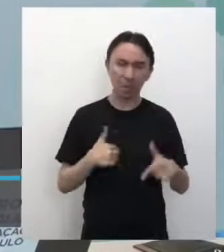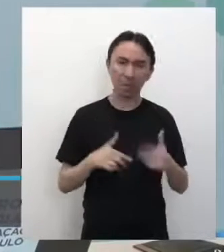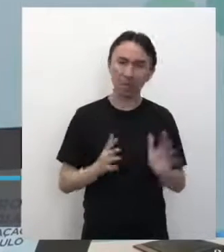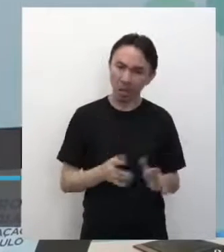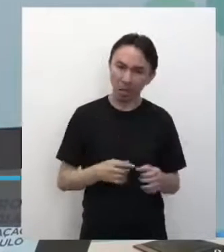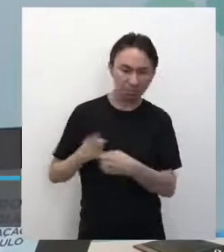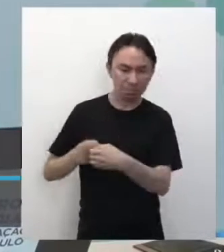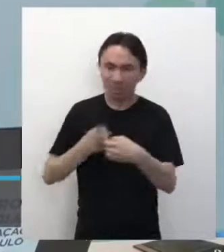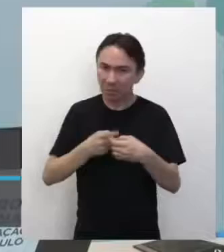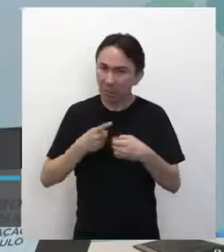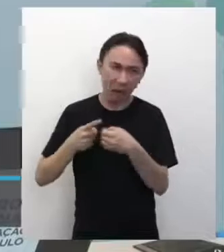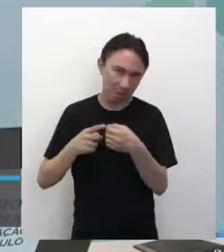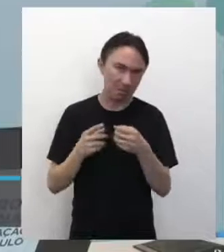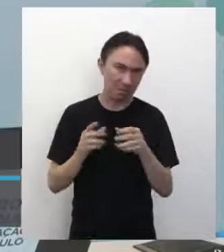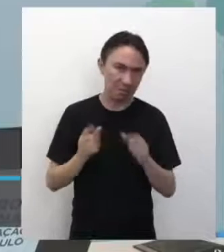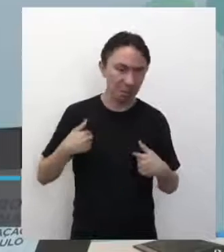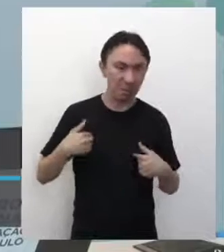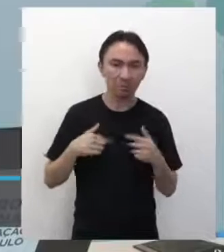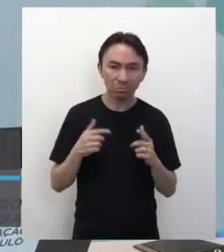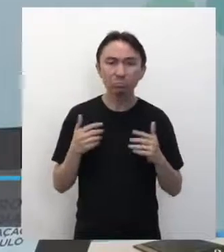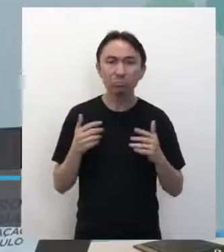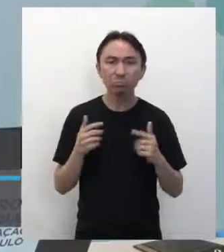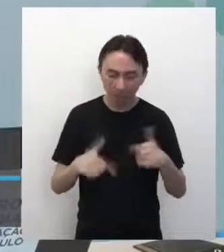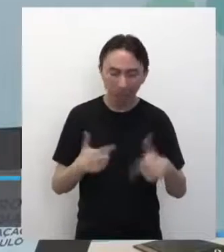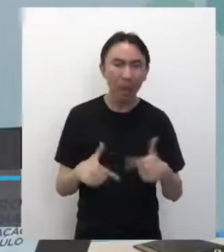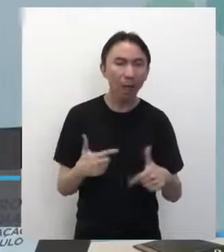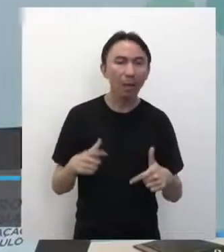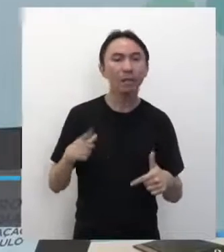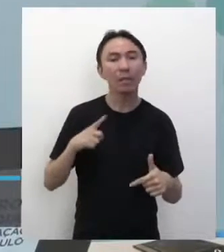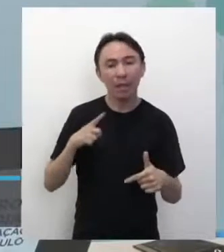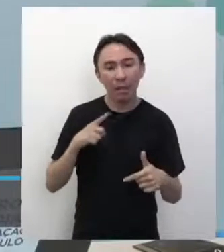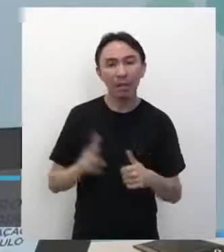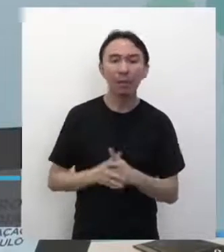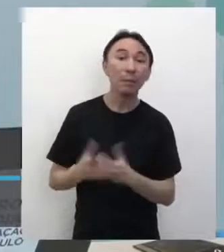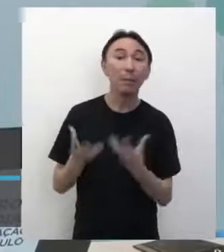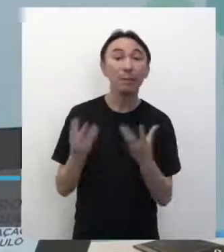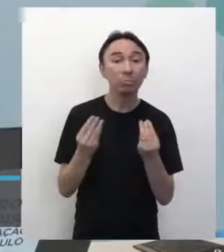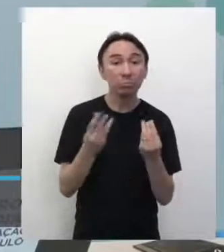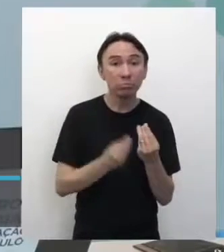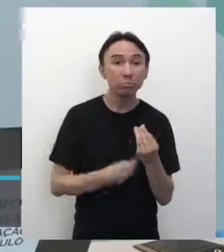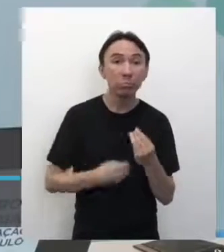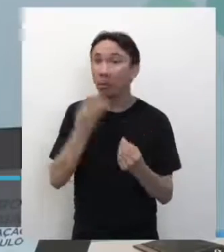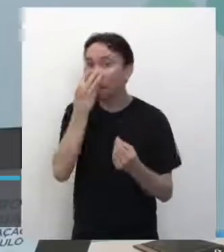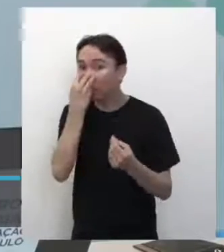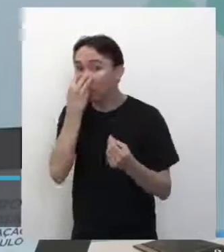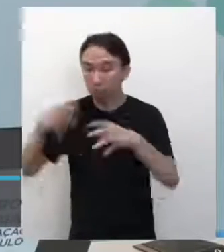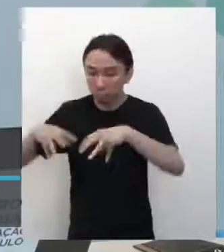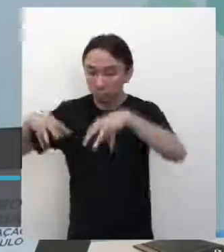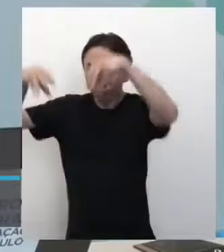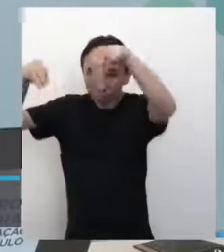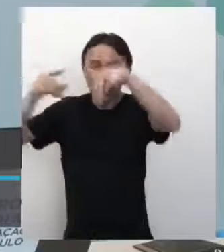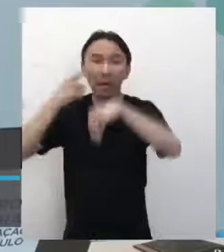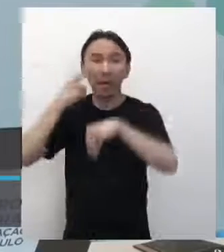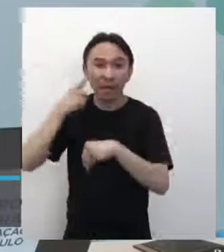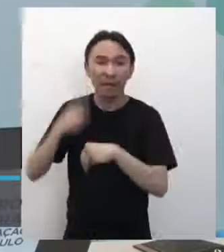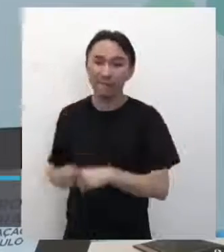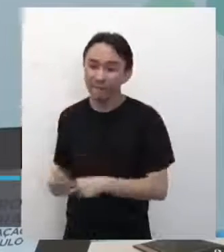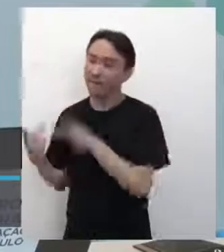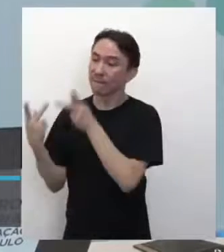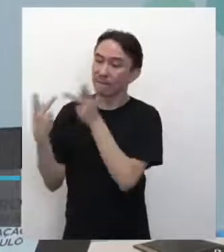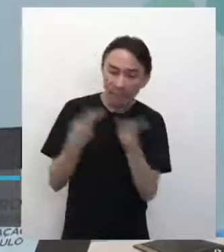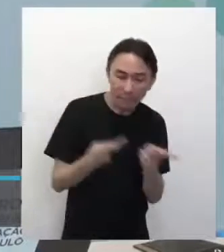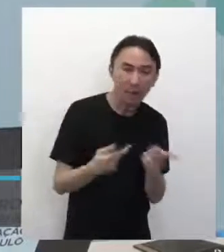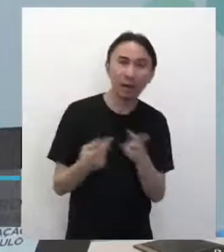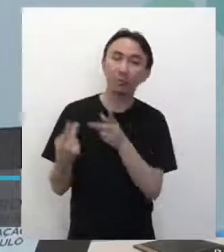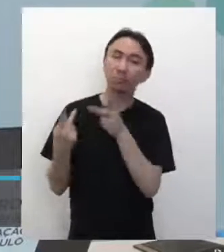São Manuel, por exemplo, nós tivemos diversas companhias de circo que visitavam a cidade rotineiramente, assim,